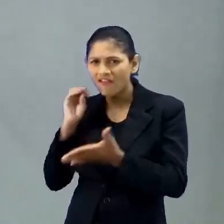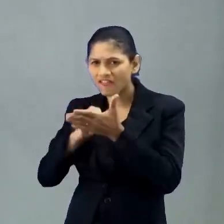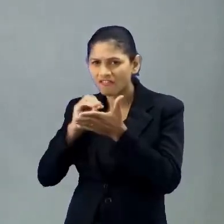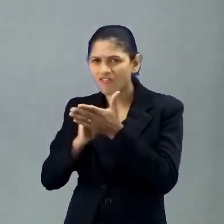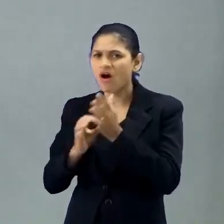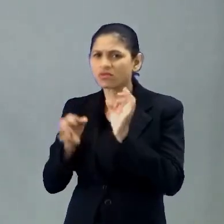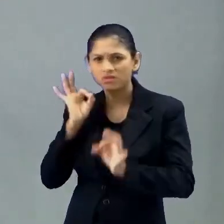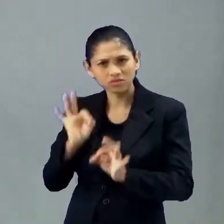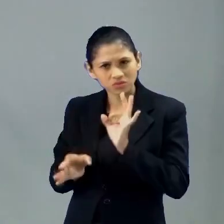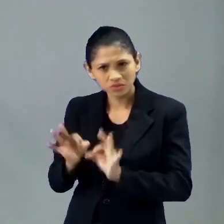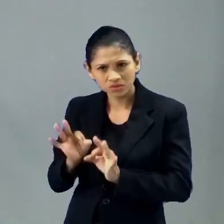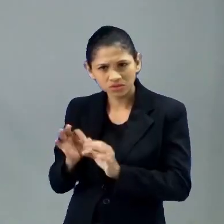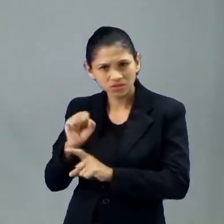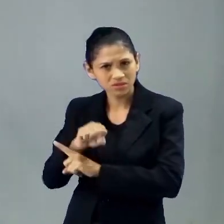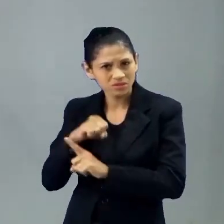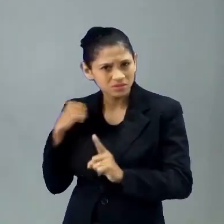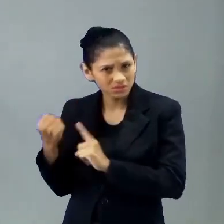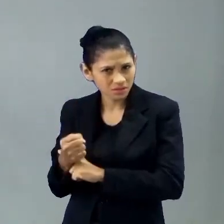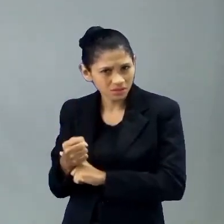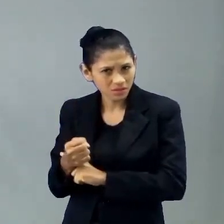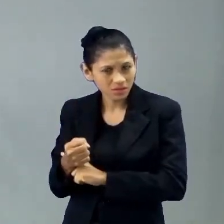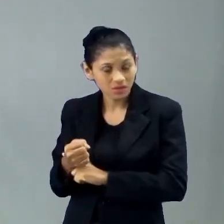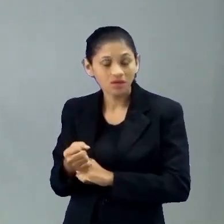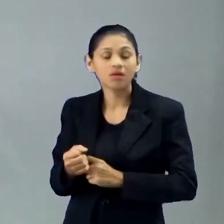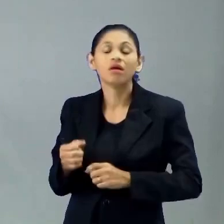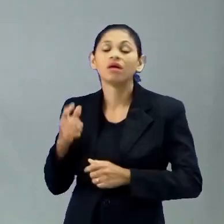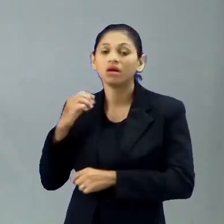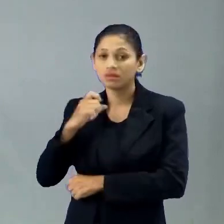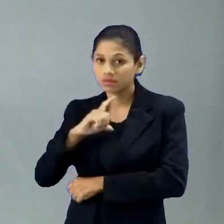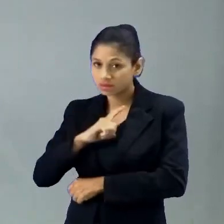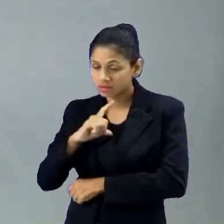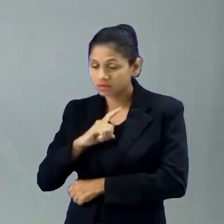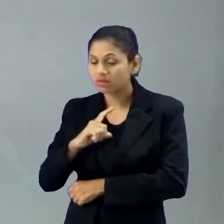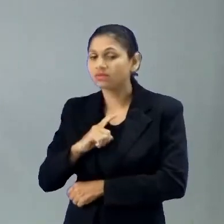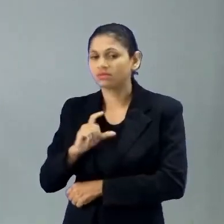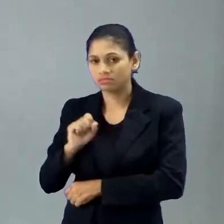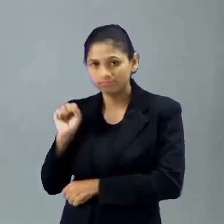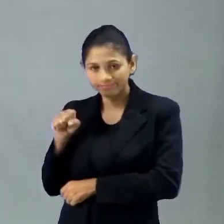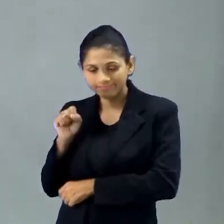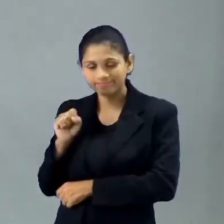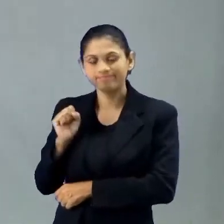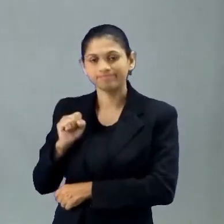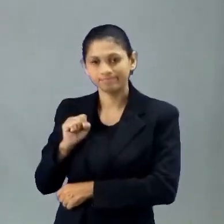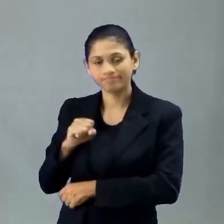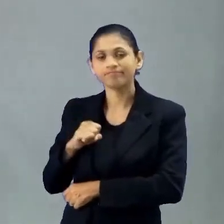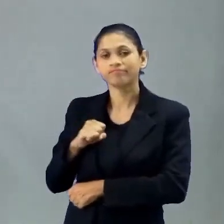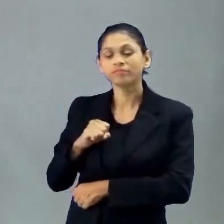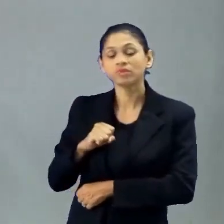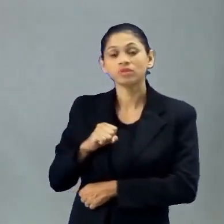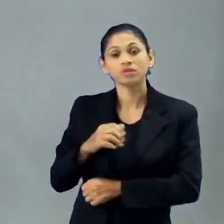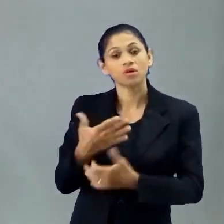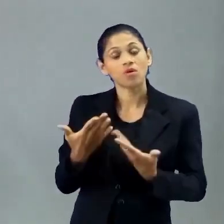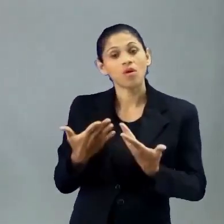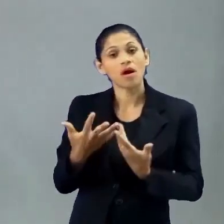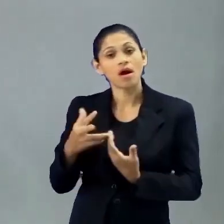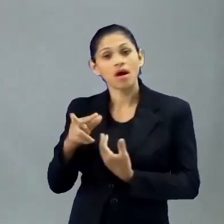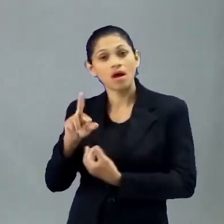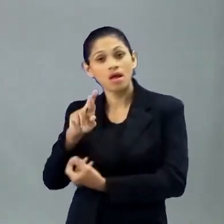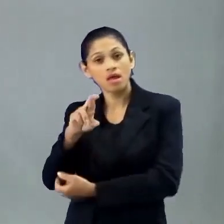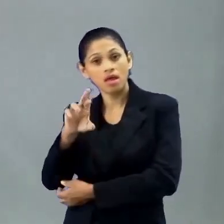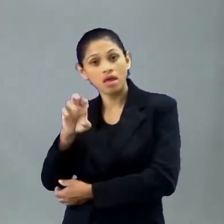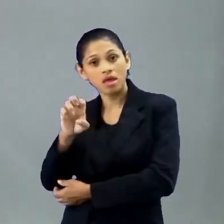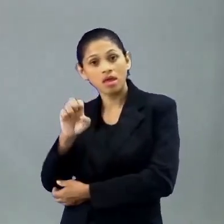sim. Quando nós tratamos a respeito da reforma agrária, nós estamos levando em consideração justamente